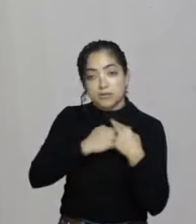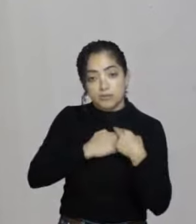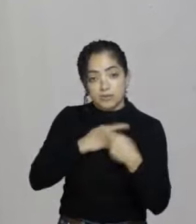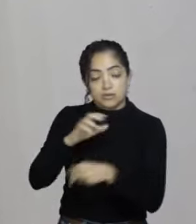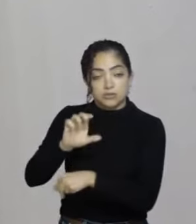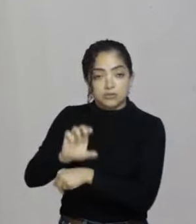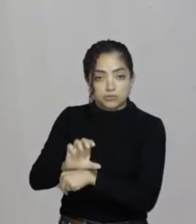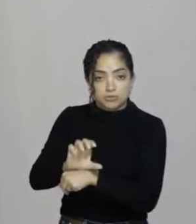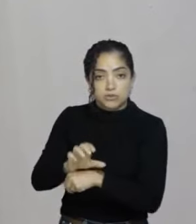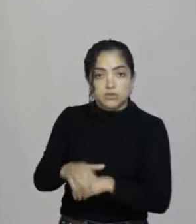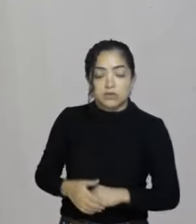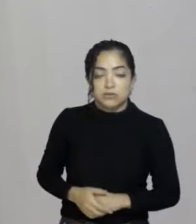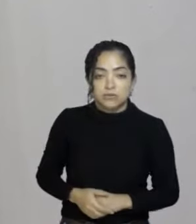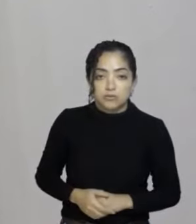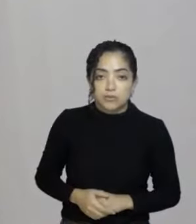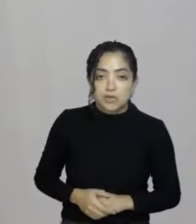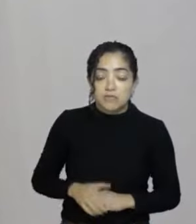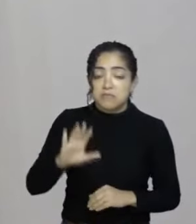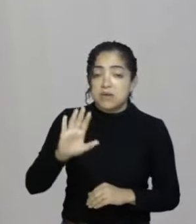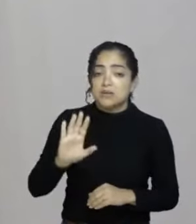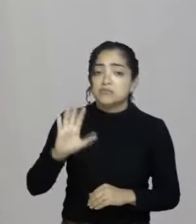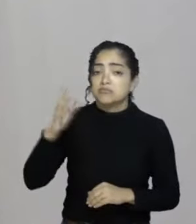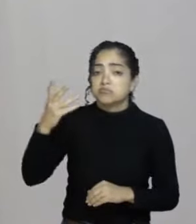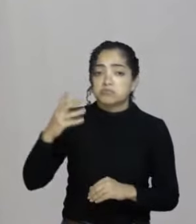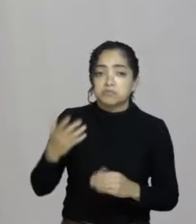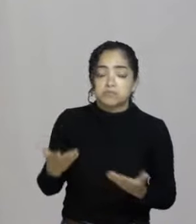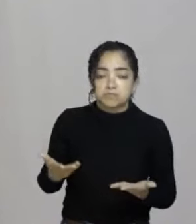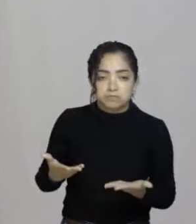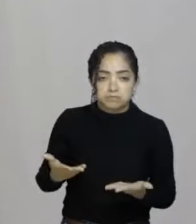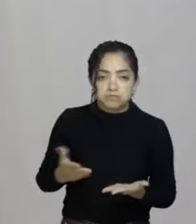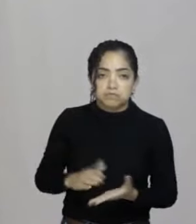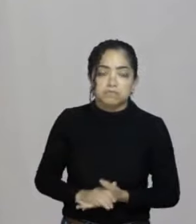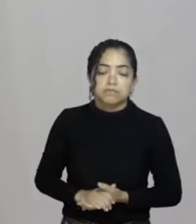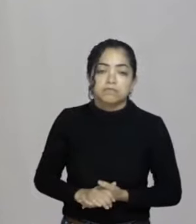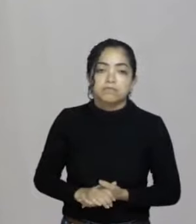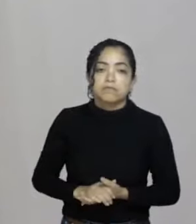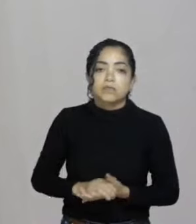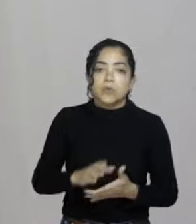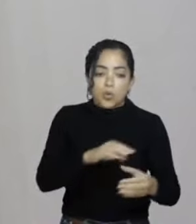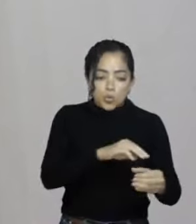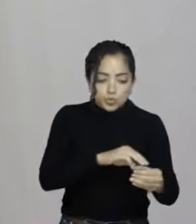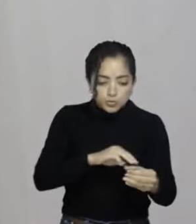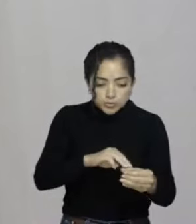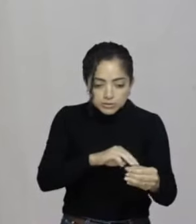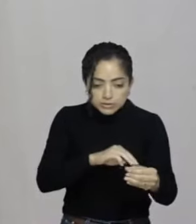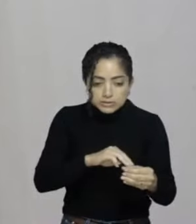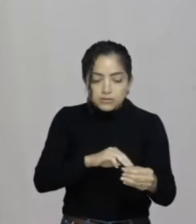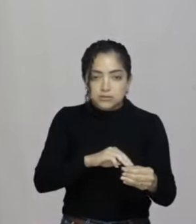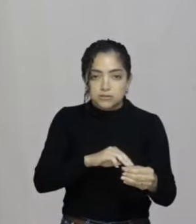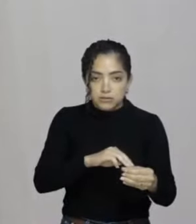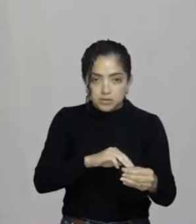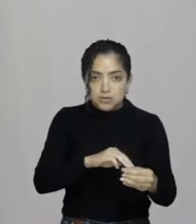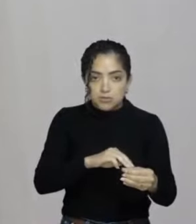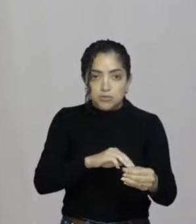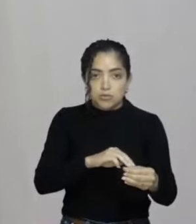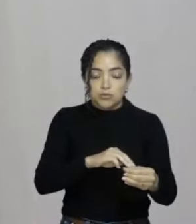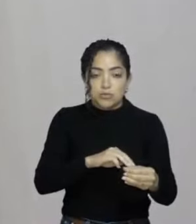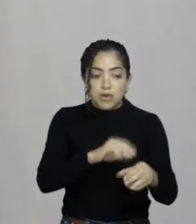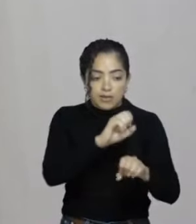Estado o que que acontece hoje os municípios que oferecem Educação Municipal